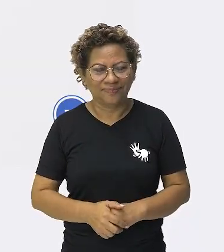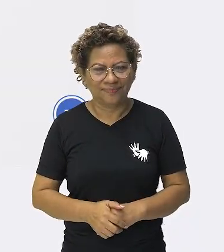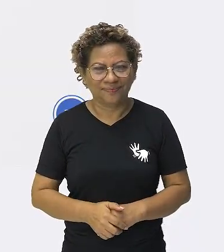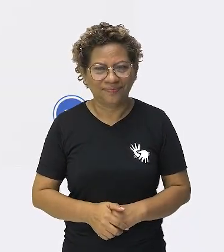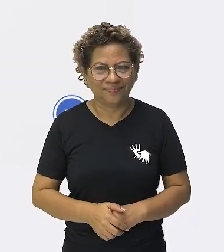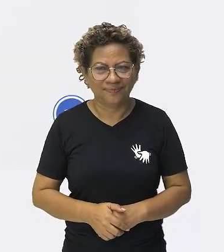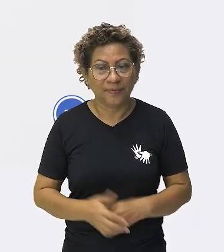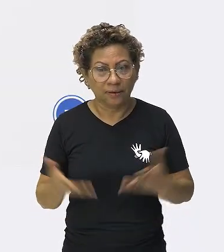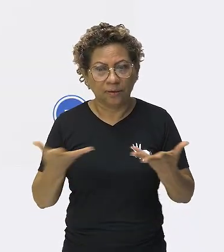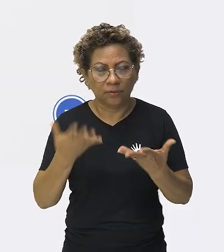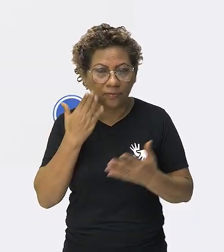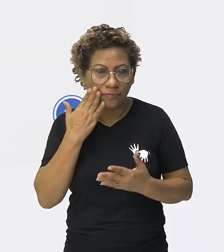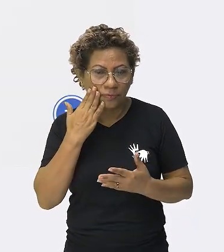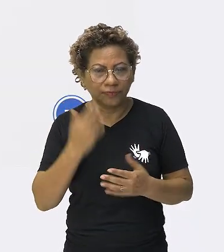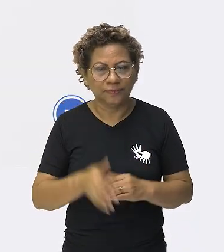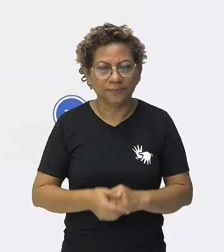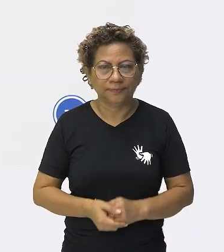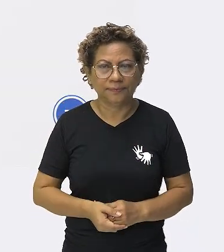Muito bem.